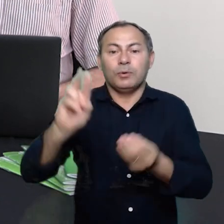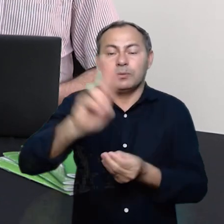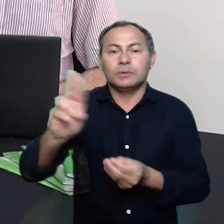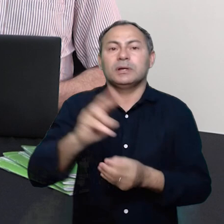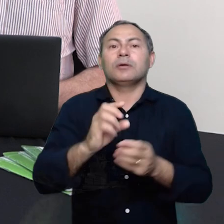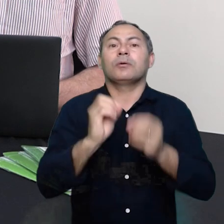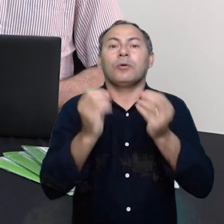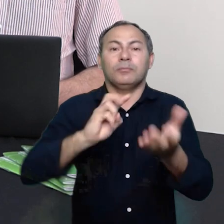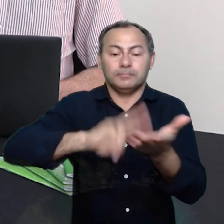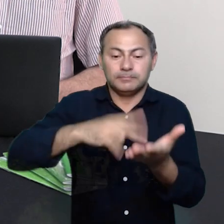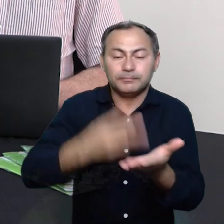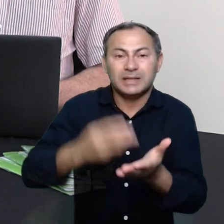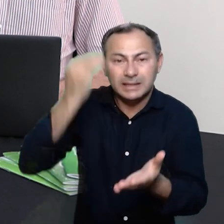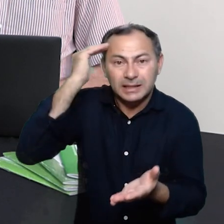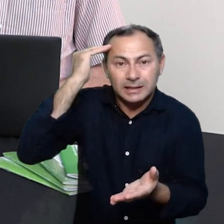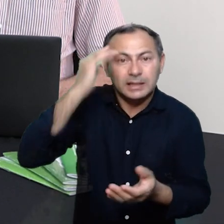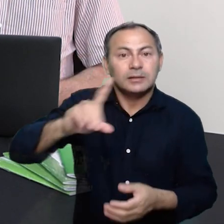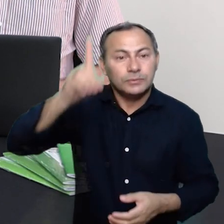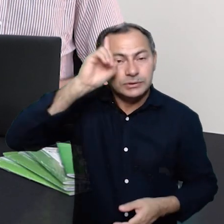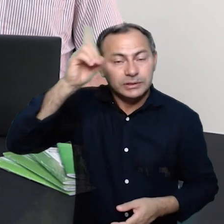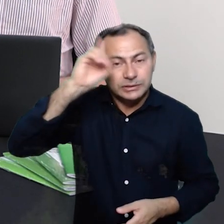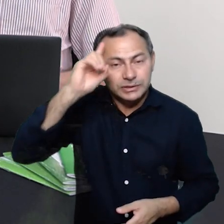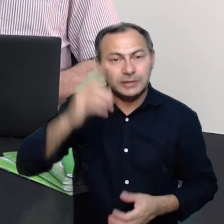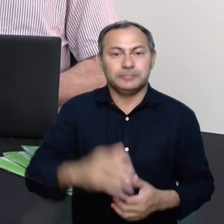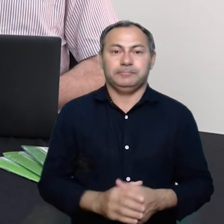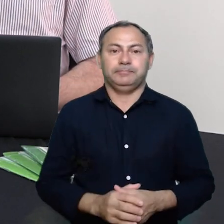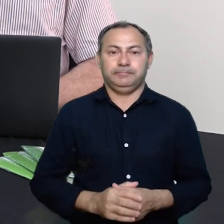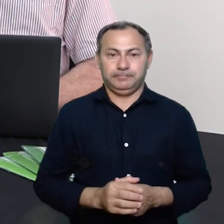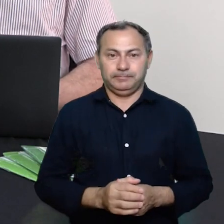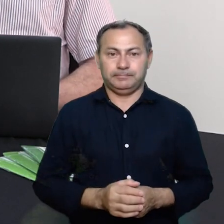como interpretá-la também no dia a dia.